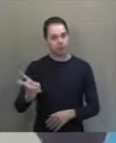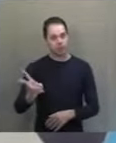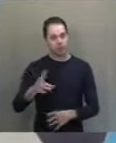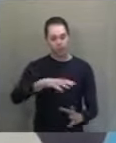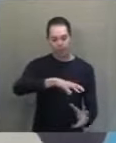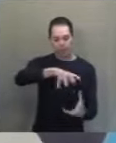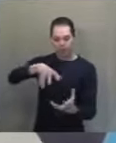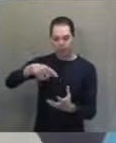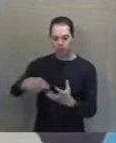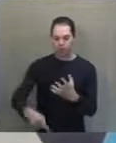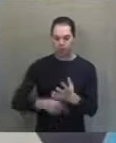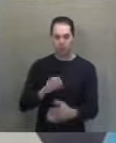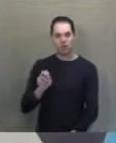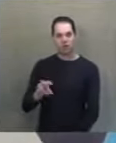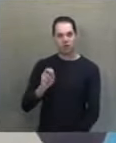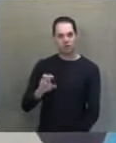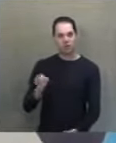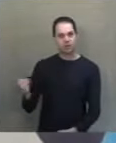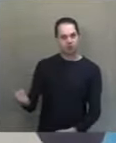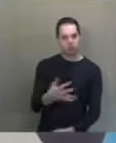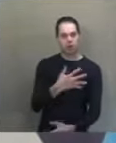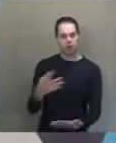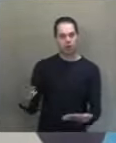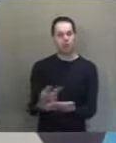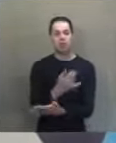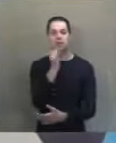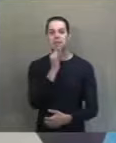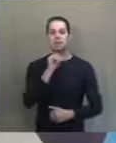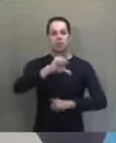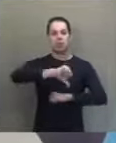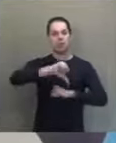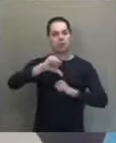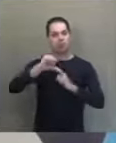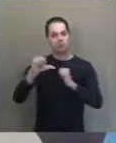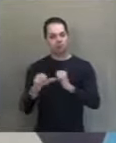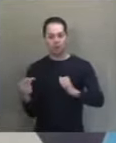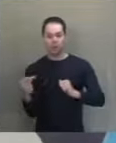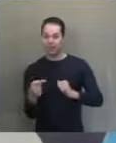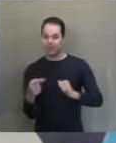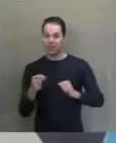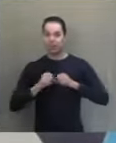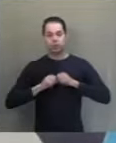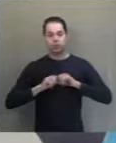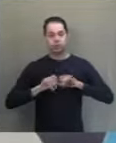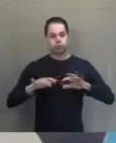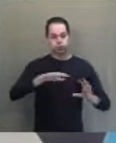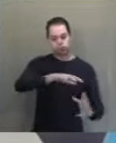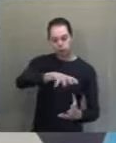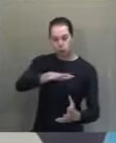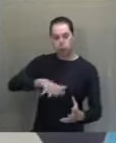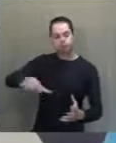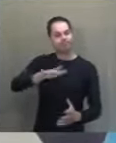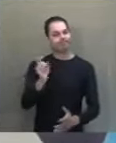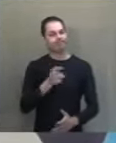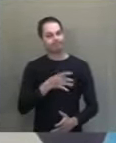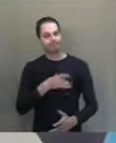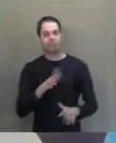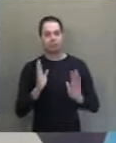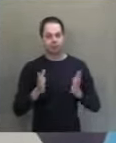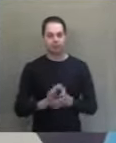mundo novas variantes, como a Omicron, que já assusta o planeta. No final